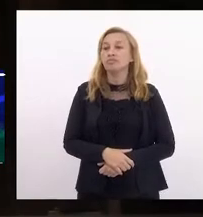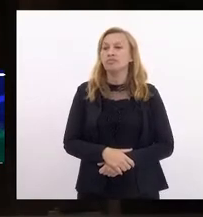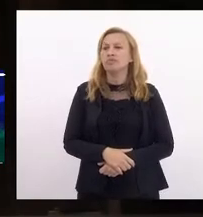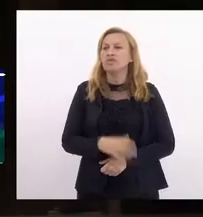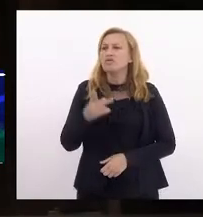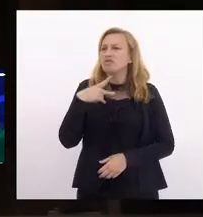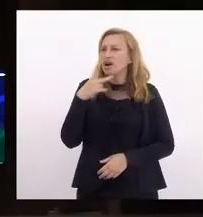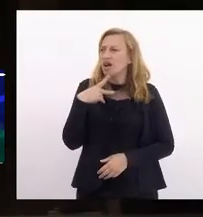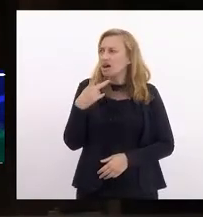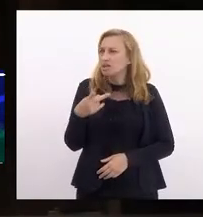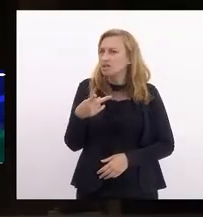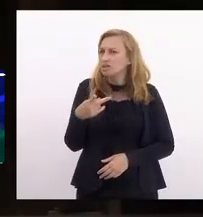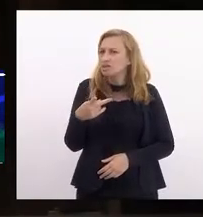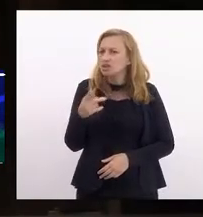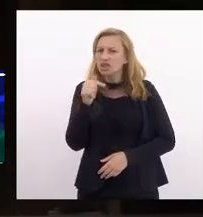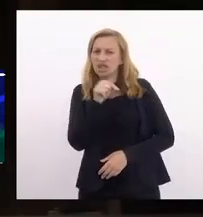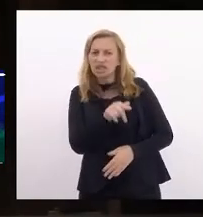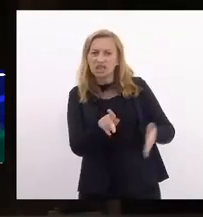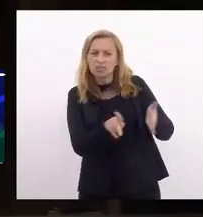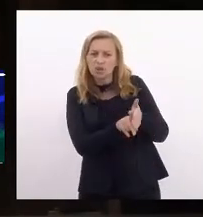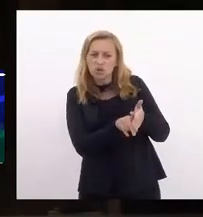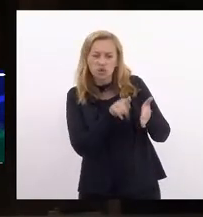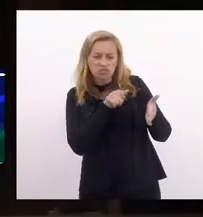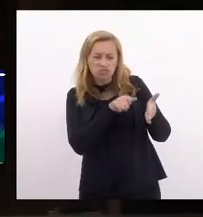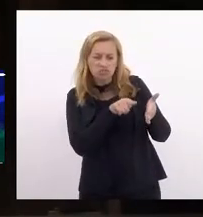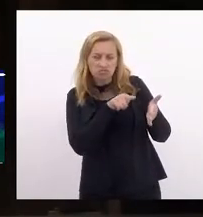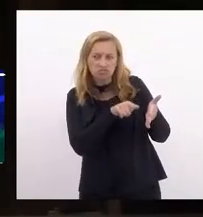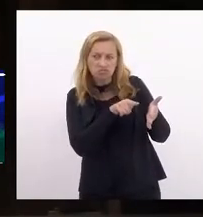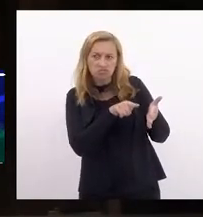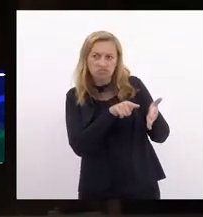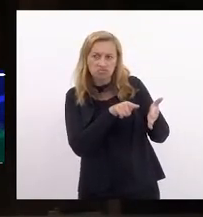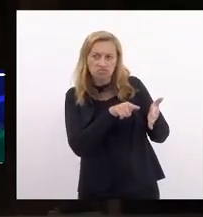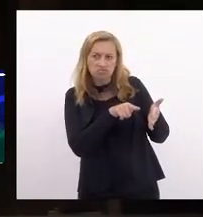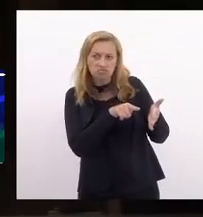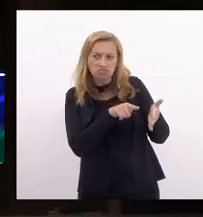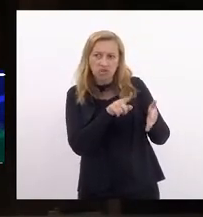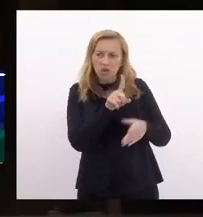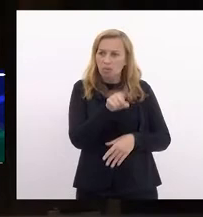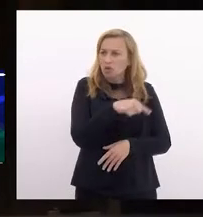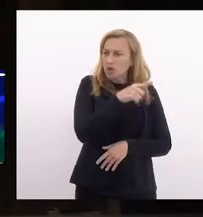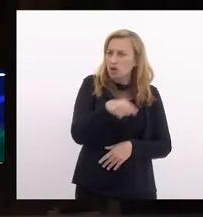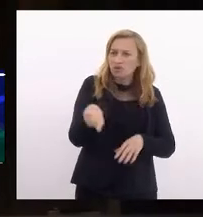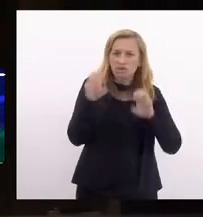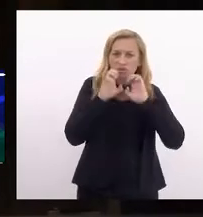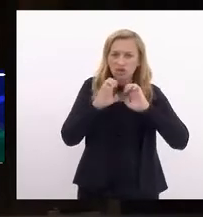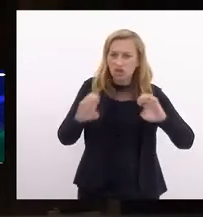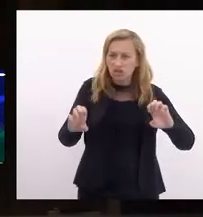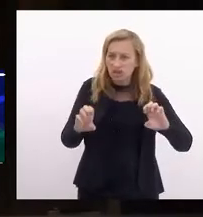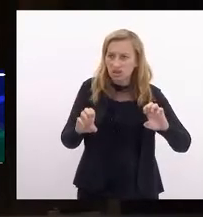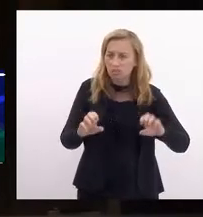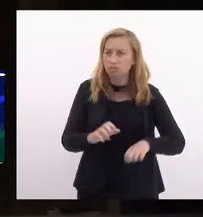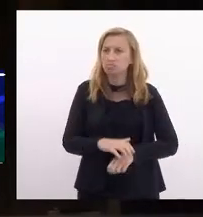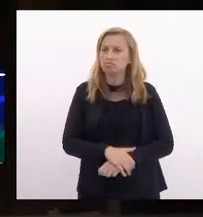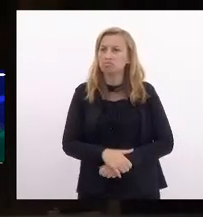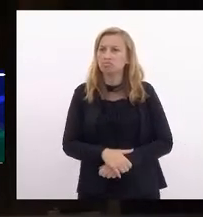me falaram que esse projeto é proibido evangelização